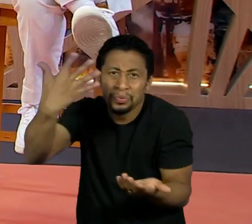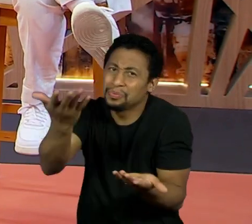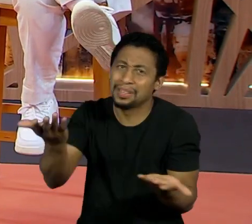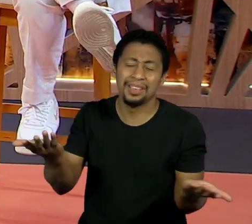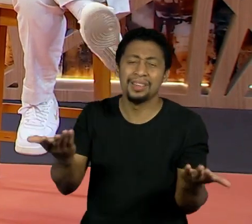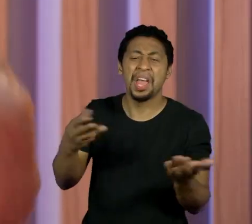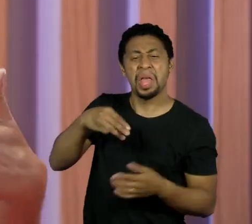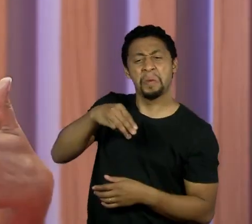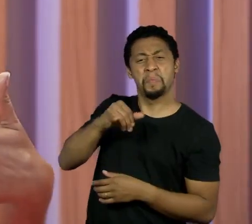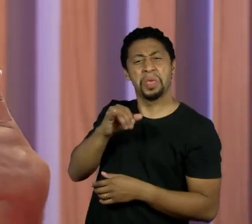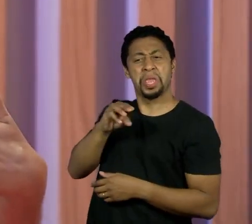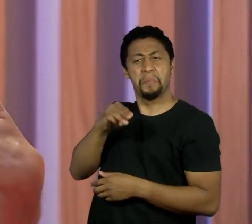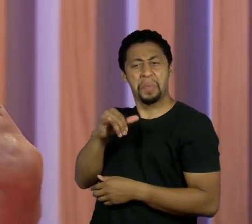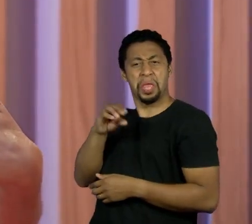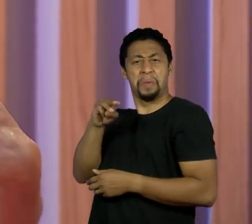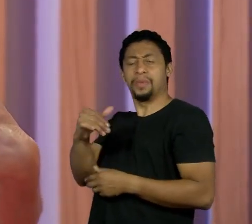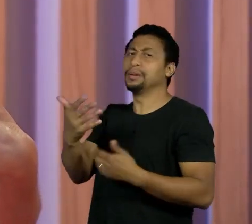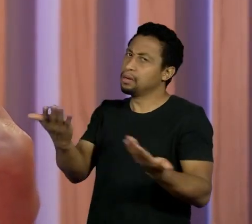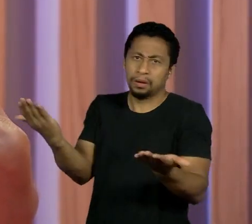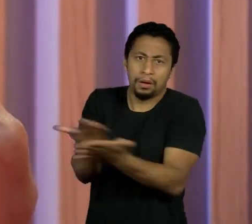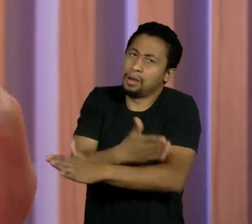não se discute